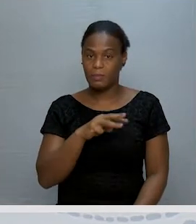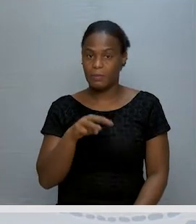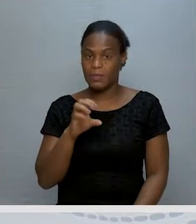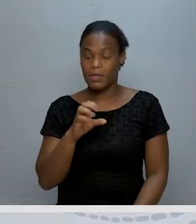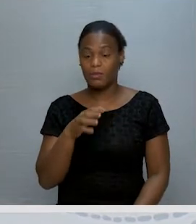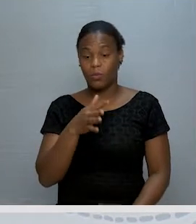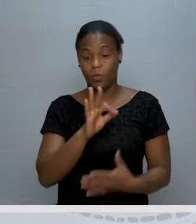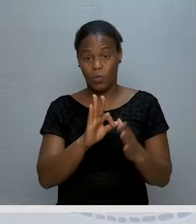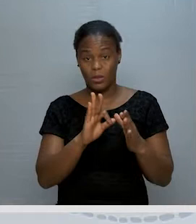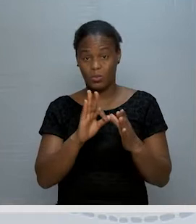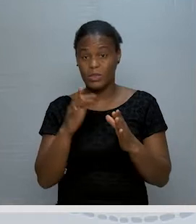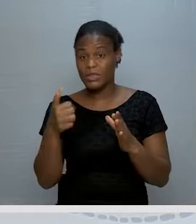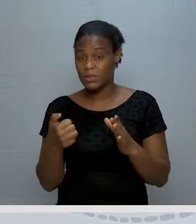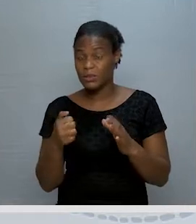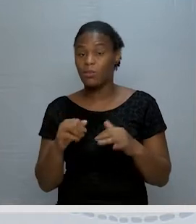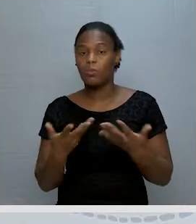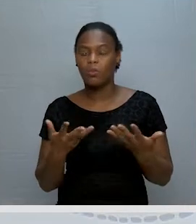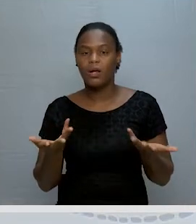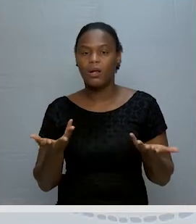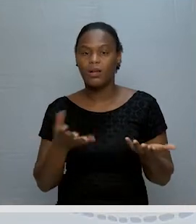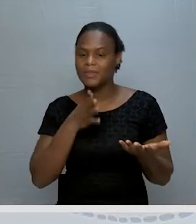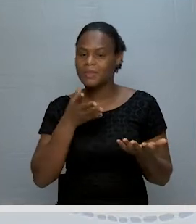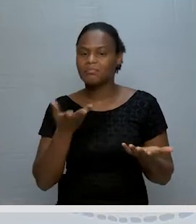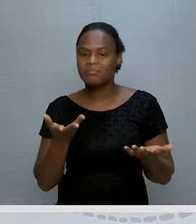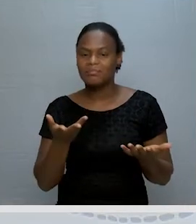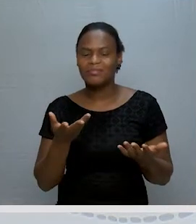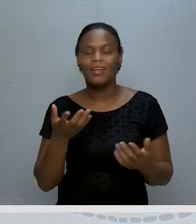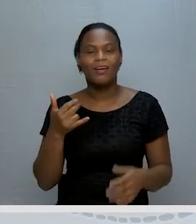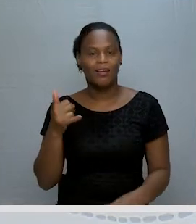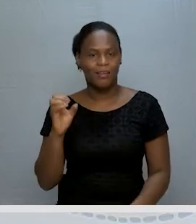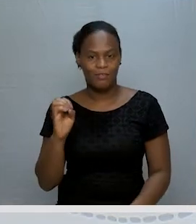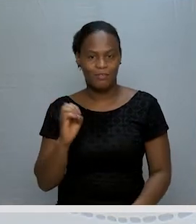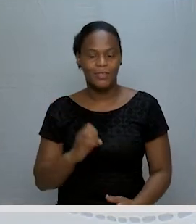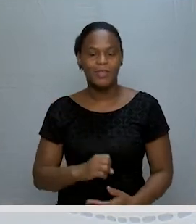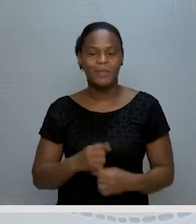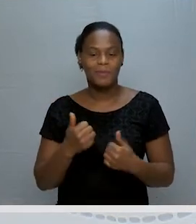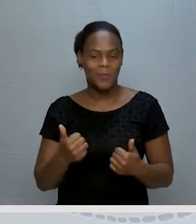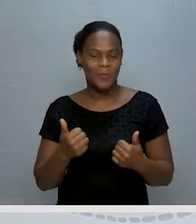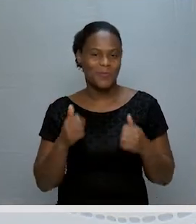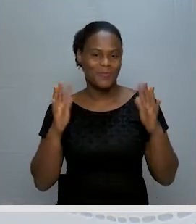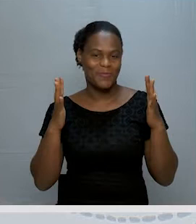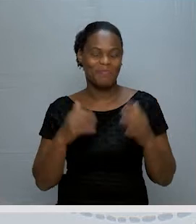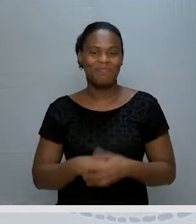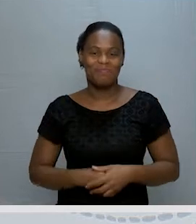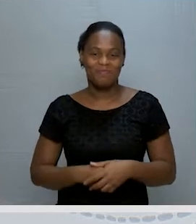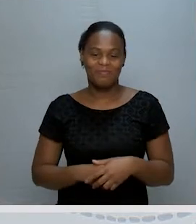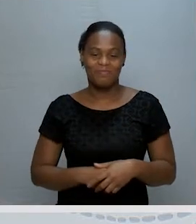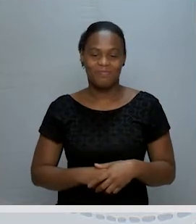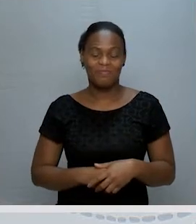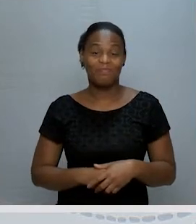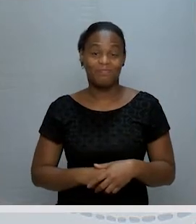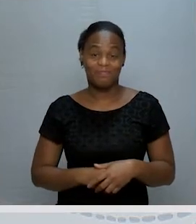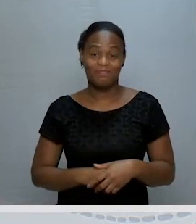entre 4 e 5 é o... Isso, é o 20, correto.